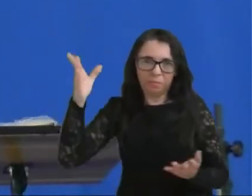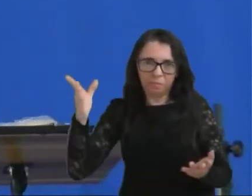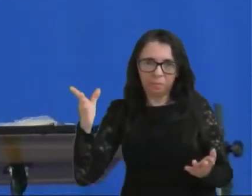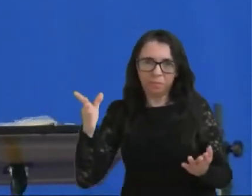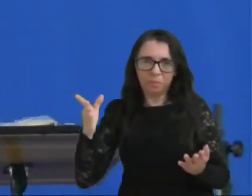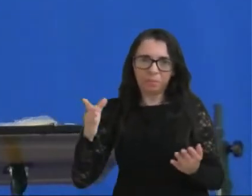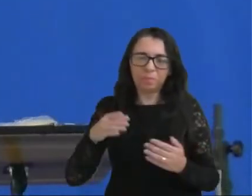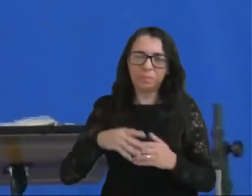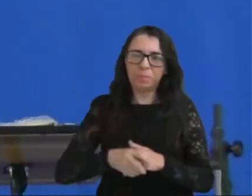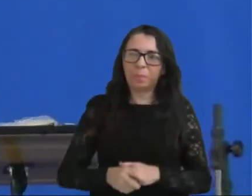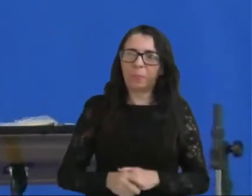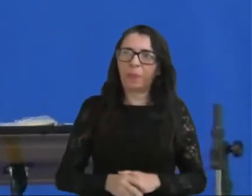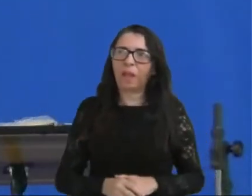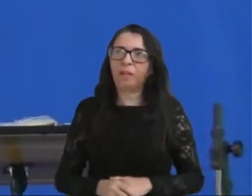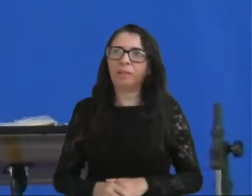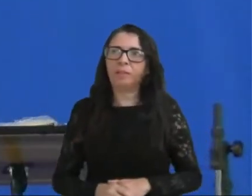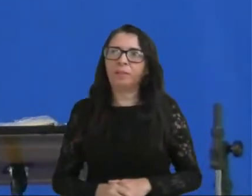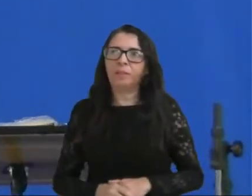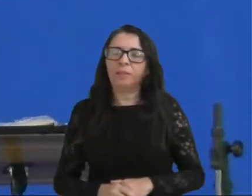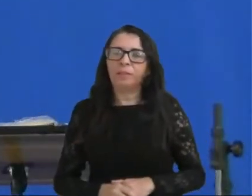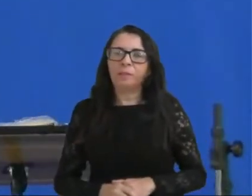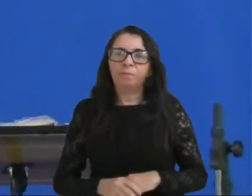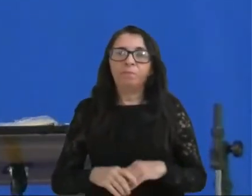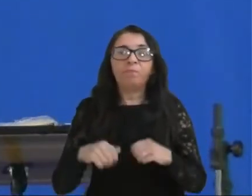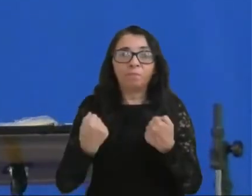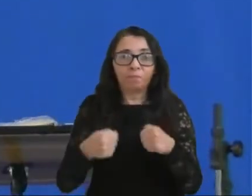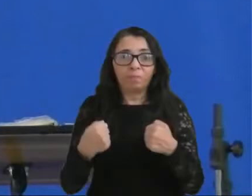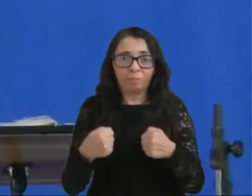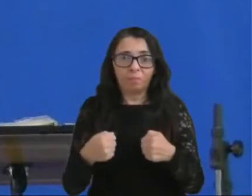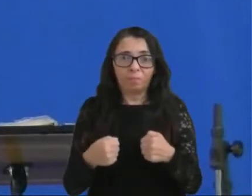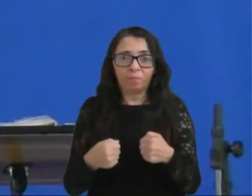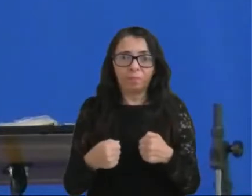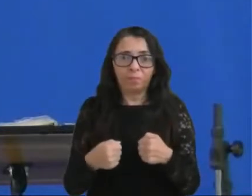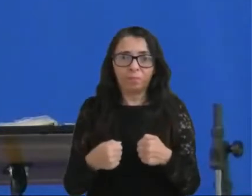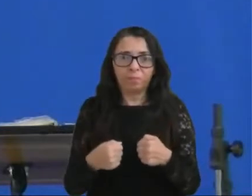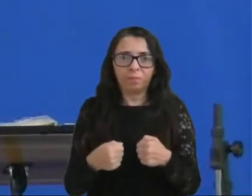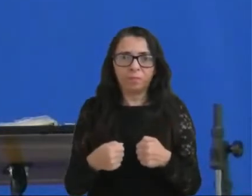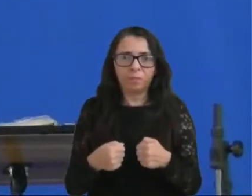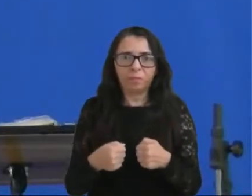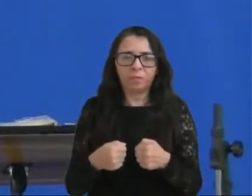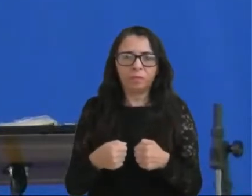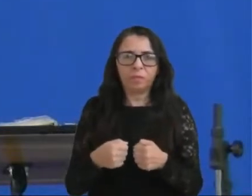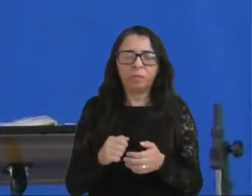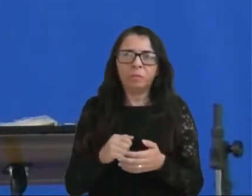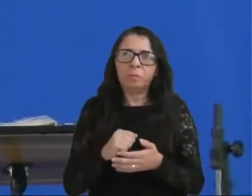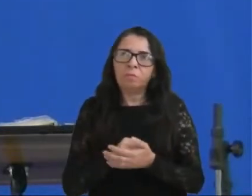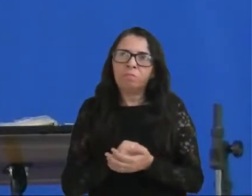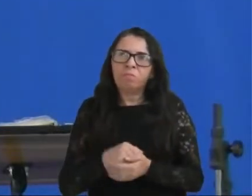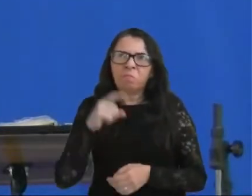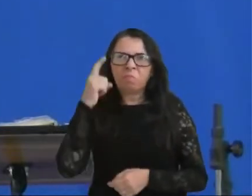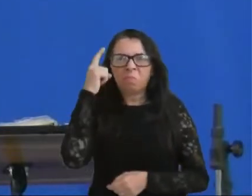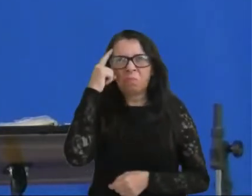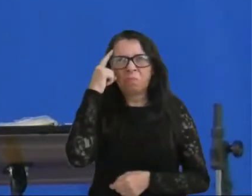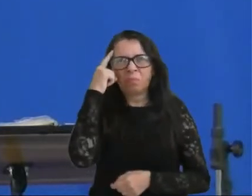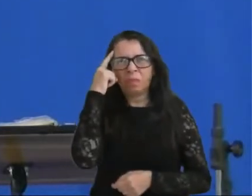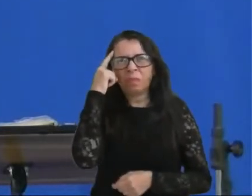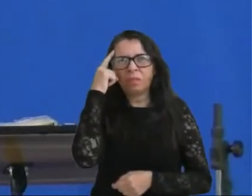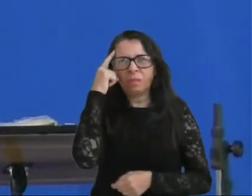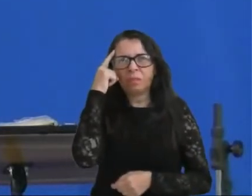saber que é preciso arrepender-se. Precisamos perguntar para